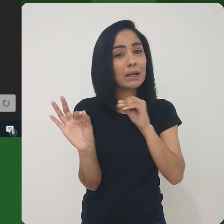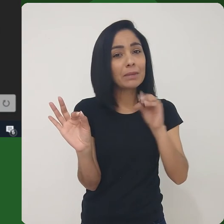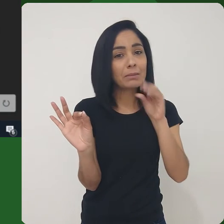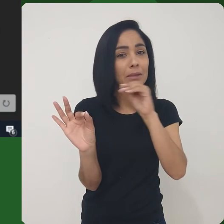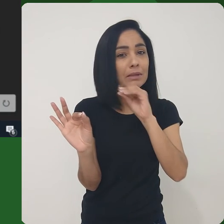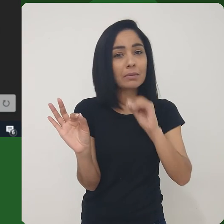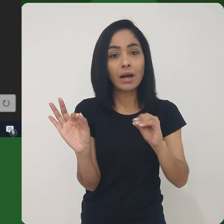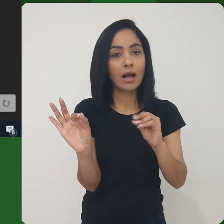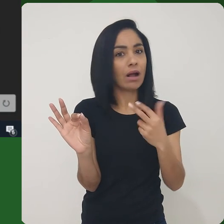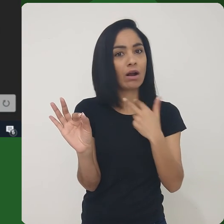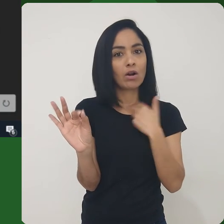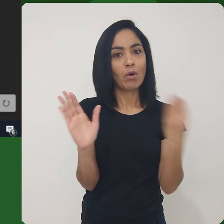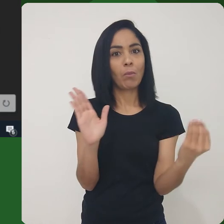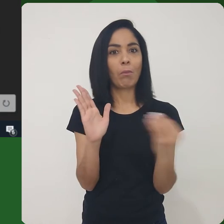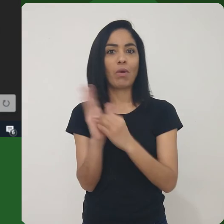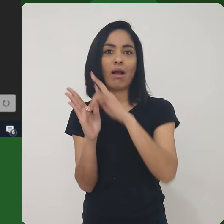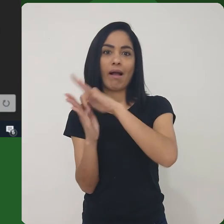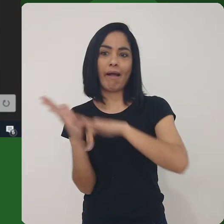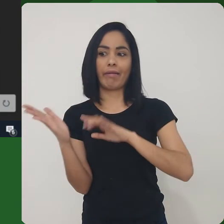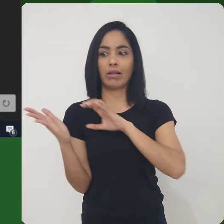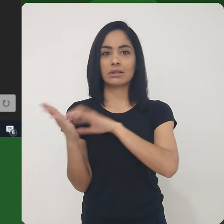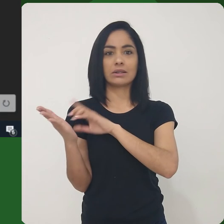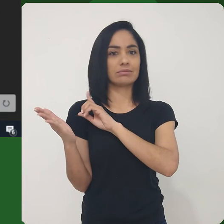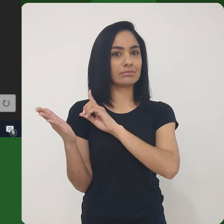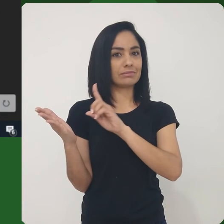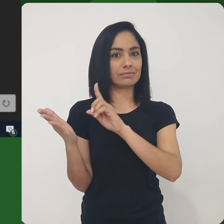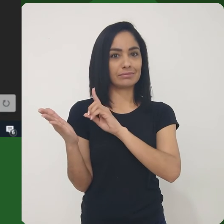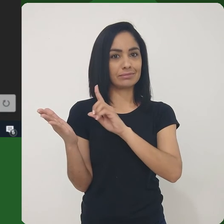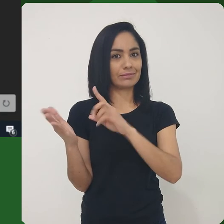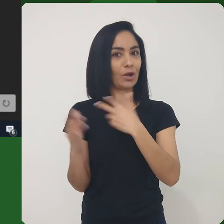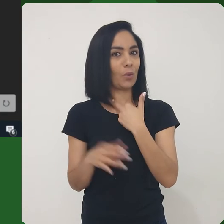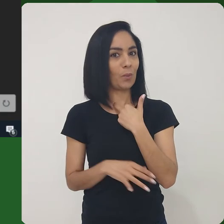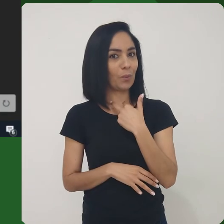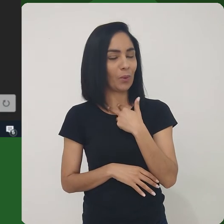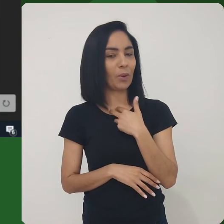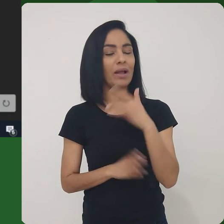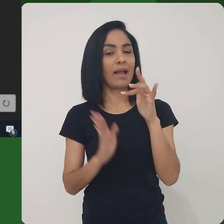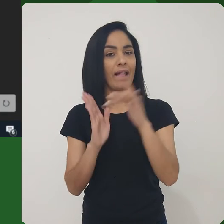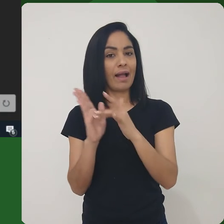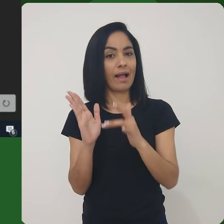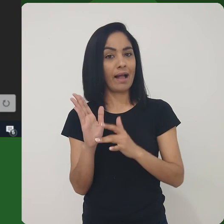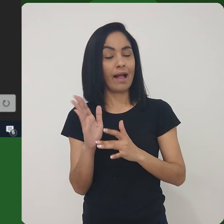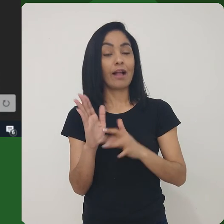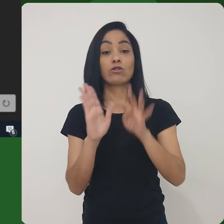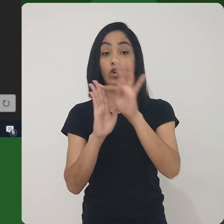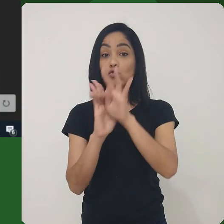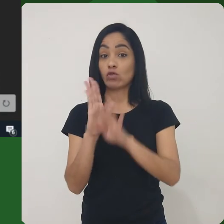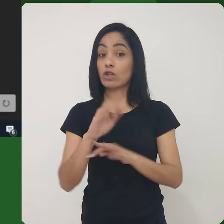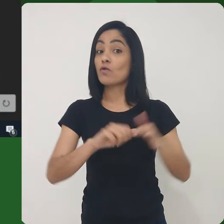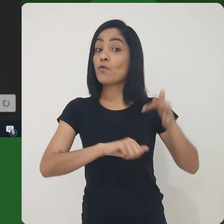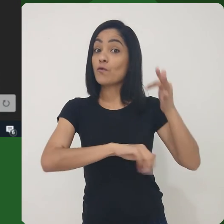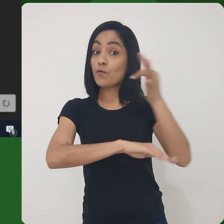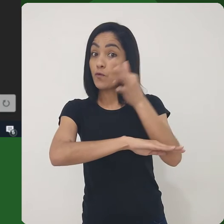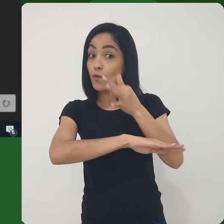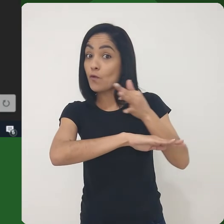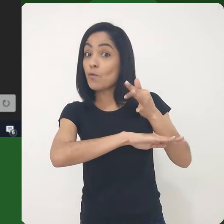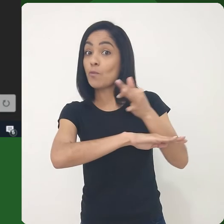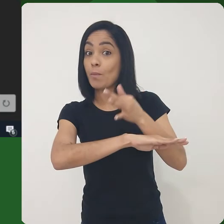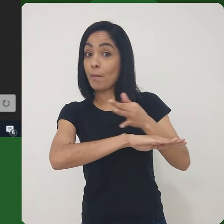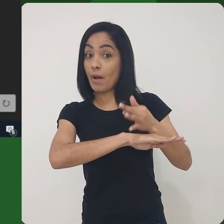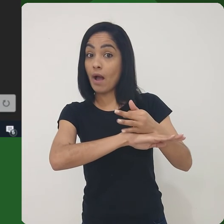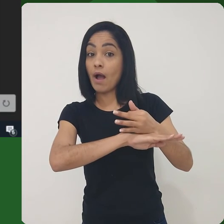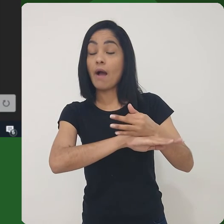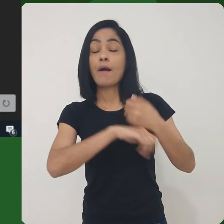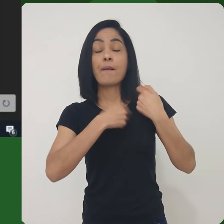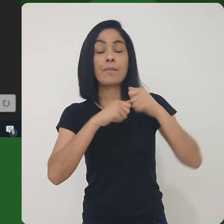simples, não vão poder usar da mesma linguagem para colocar na ata. A ata deve ser um texto formal,